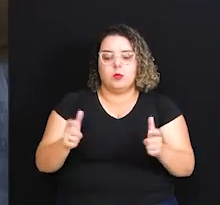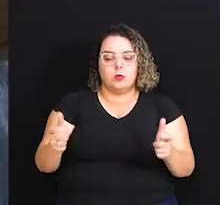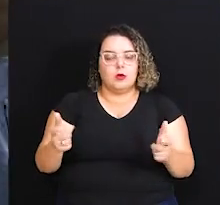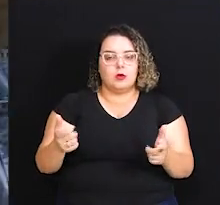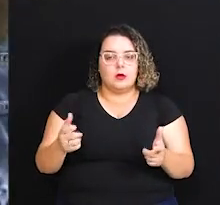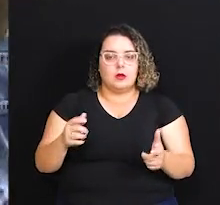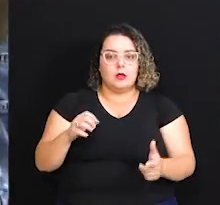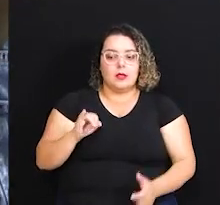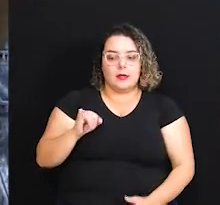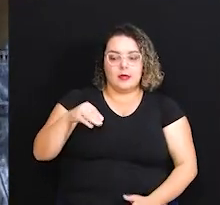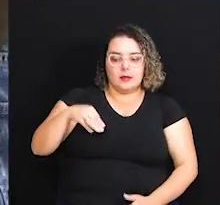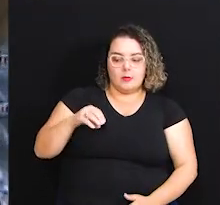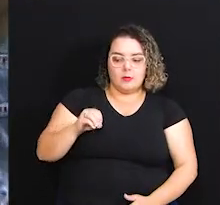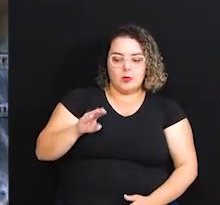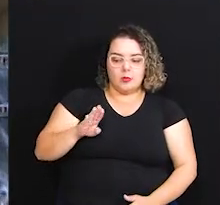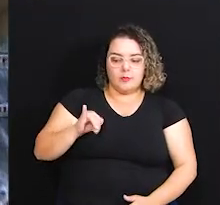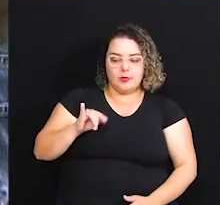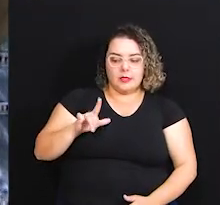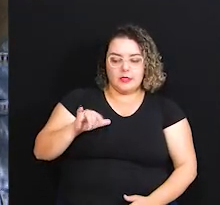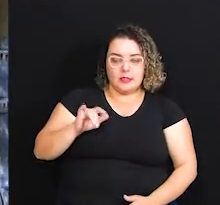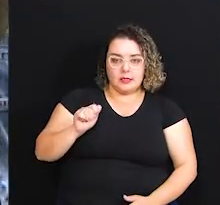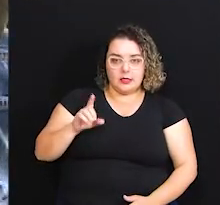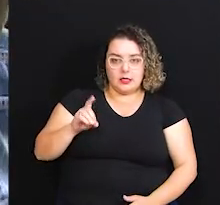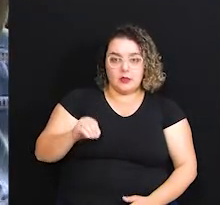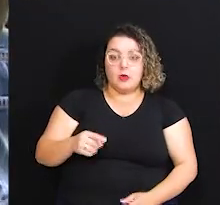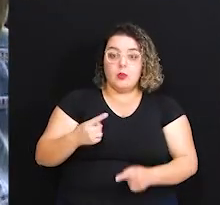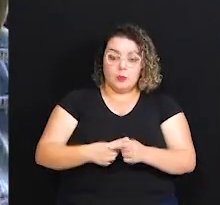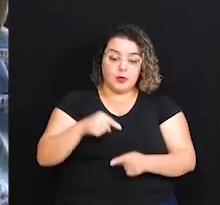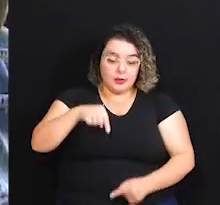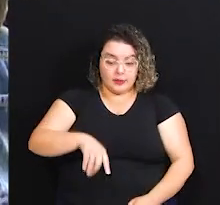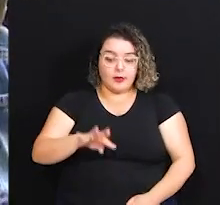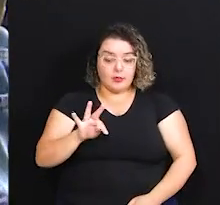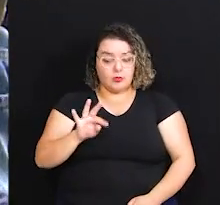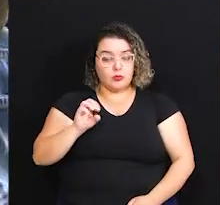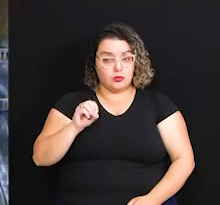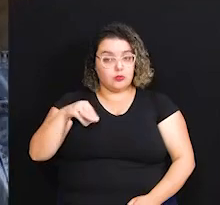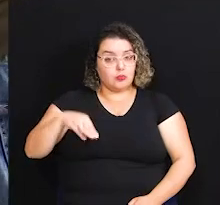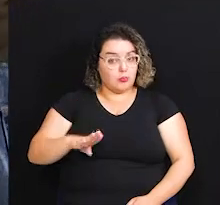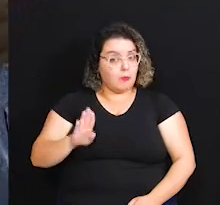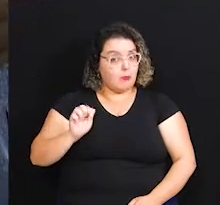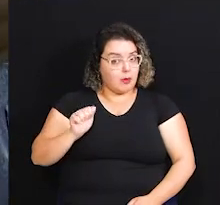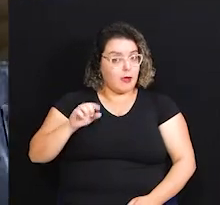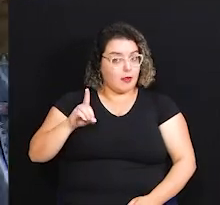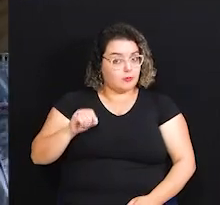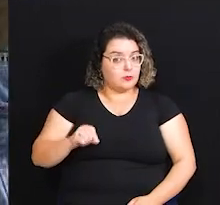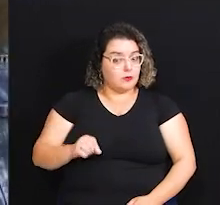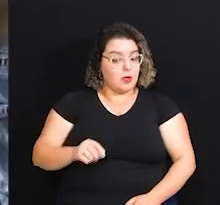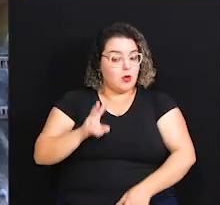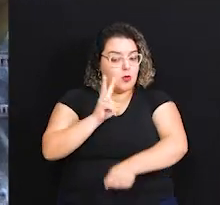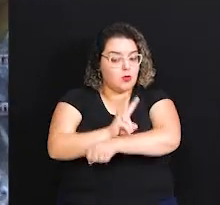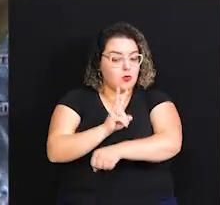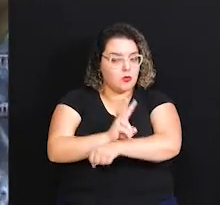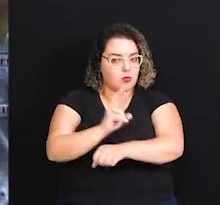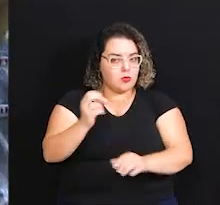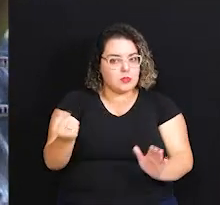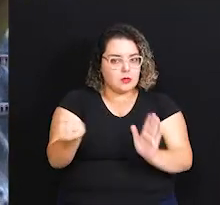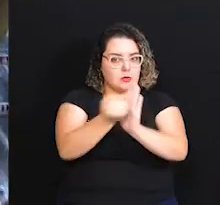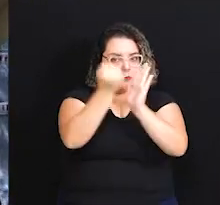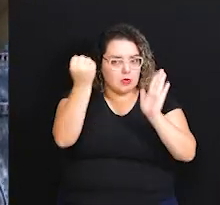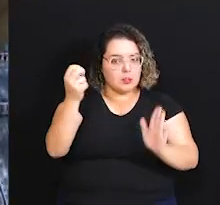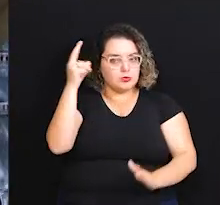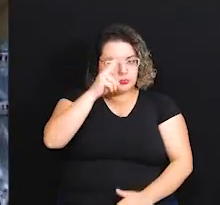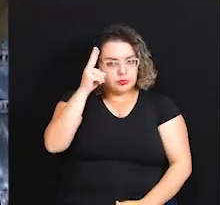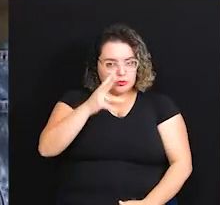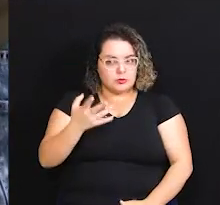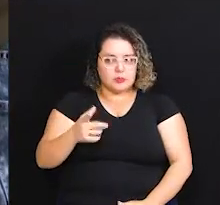exemplo, a gente não sente porque o bosque ele é tombado pelo patrimônio, né, e ele tem uma faixa dentro que